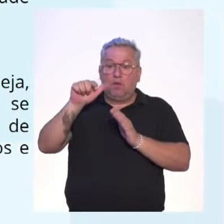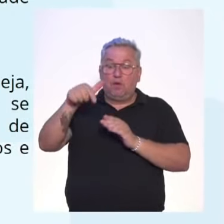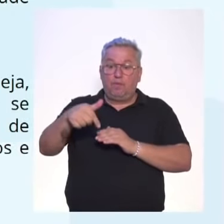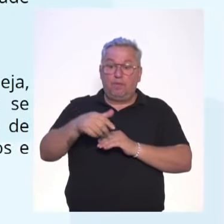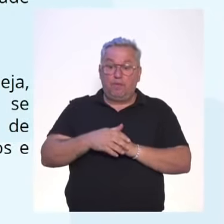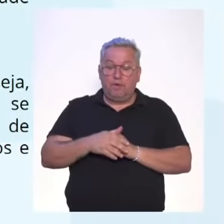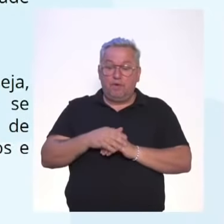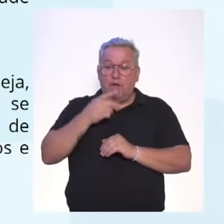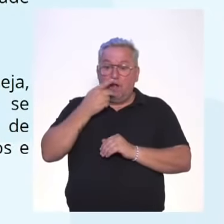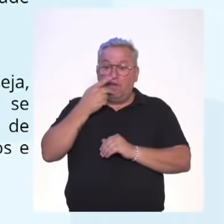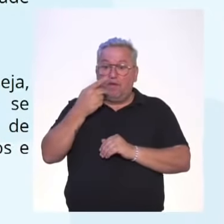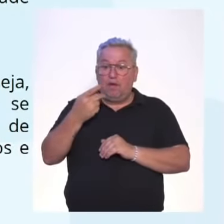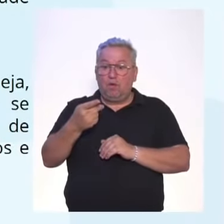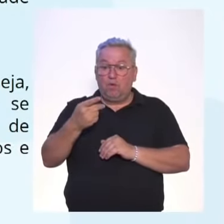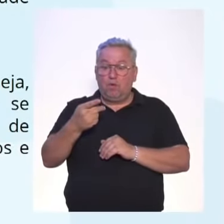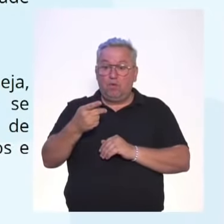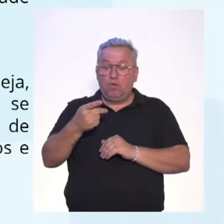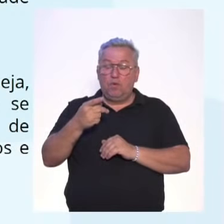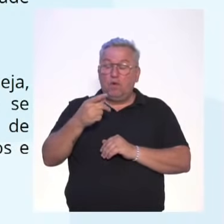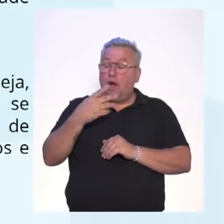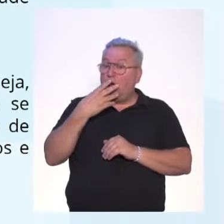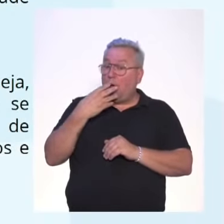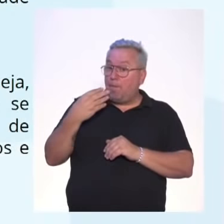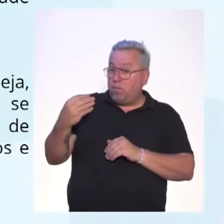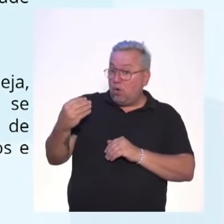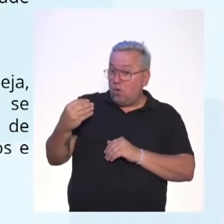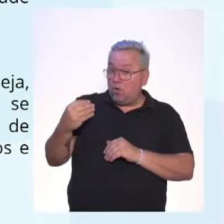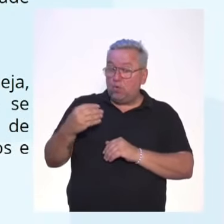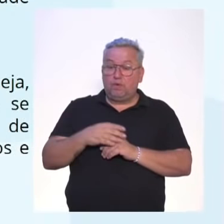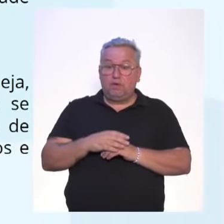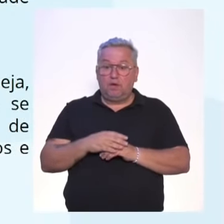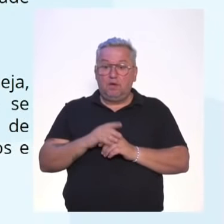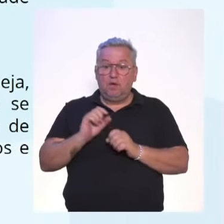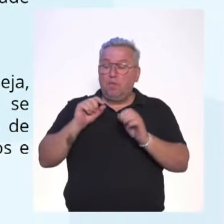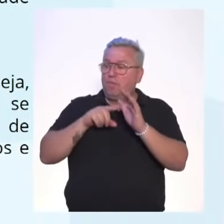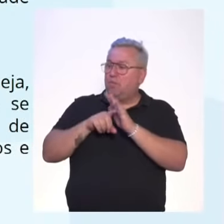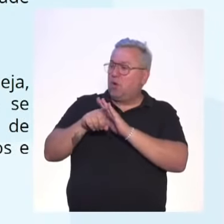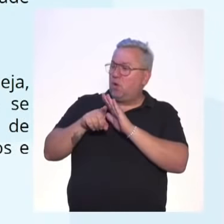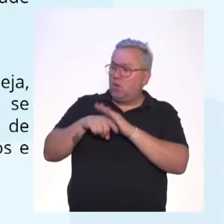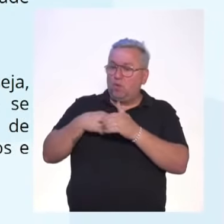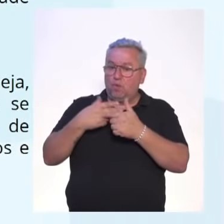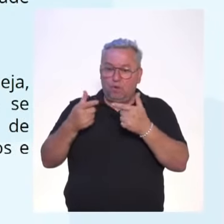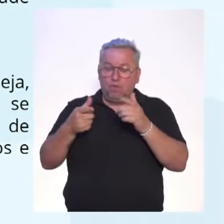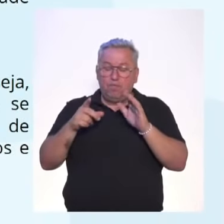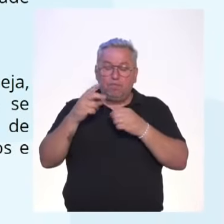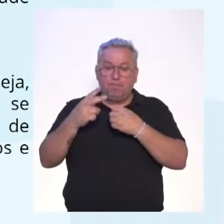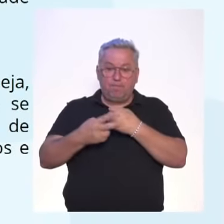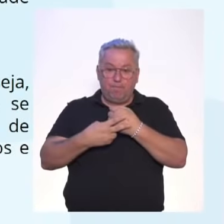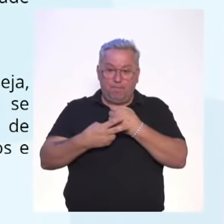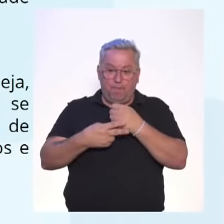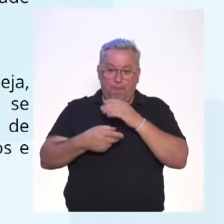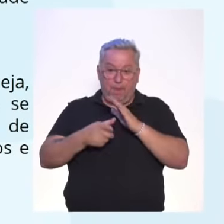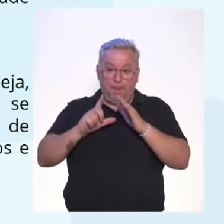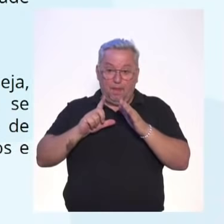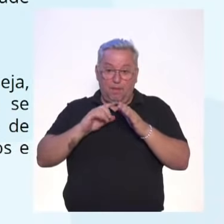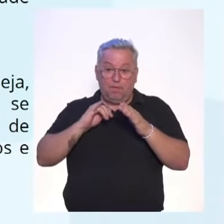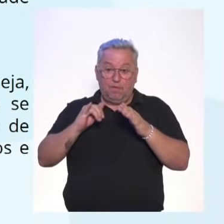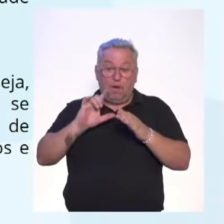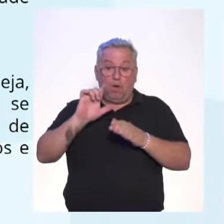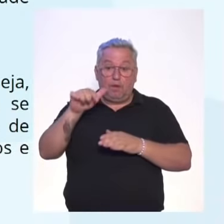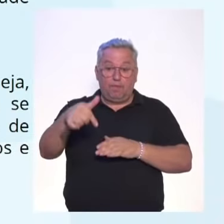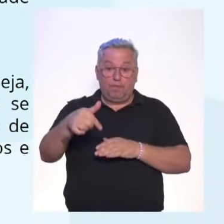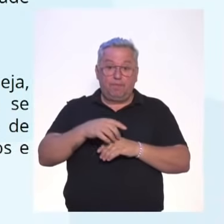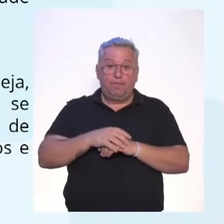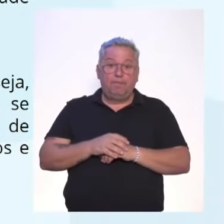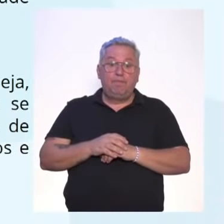a fala tipo falou a raposa né O Pequeno Príncipe perguntou então vocês vão que a gente coloca antes para antecipar fala ou que